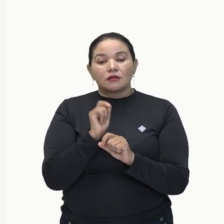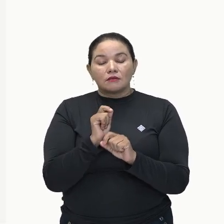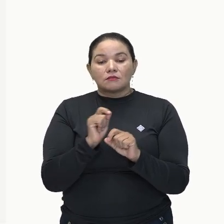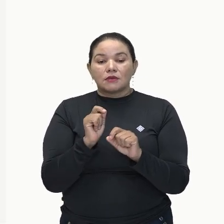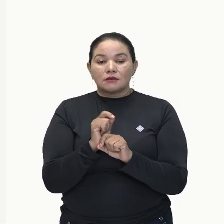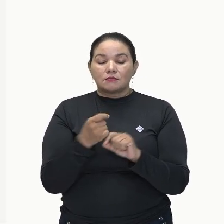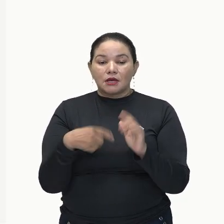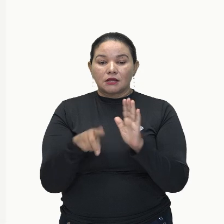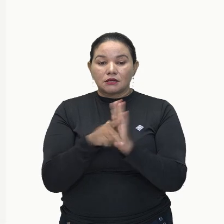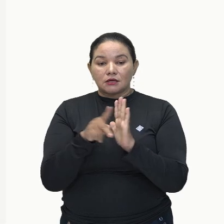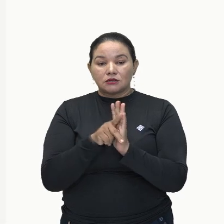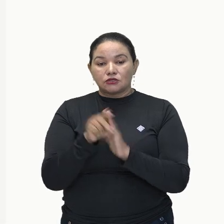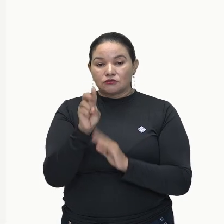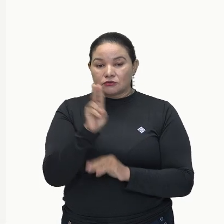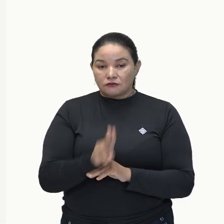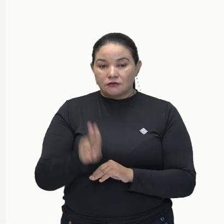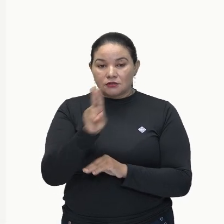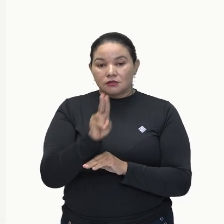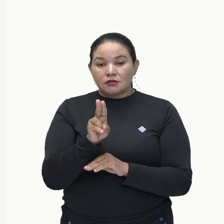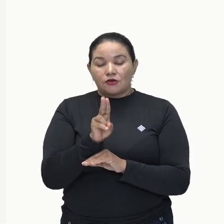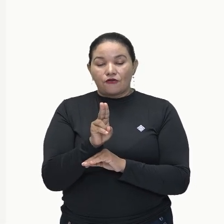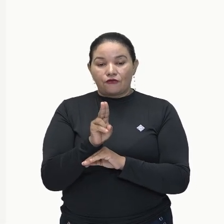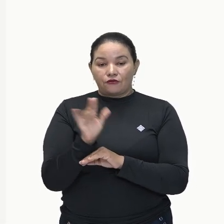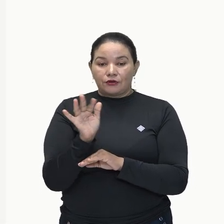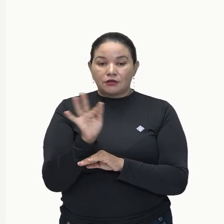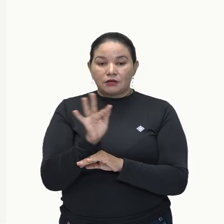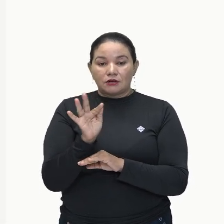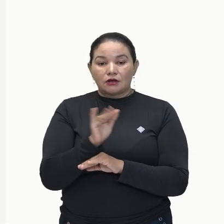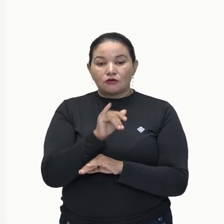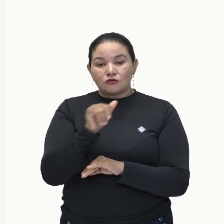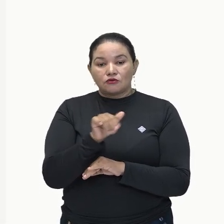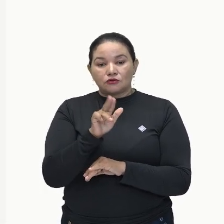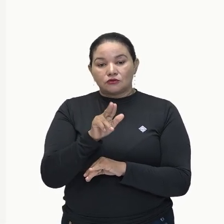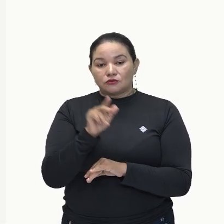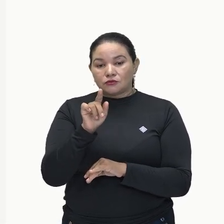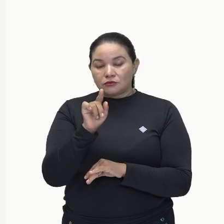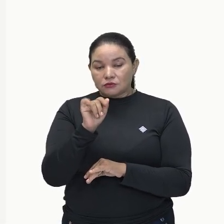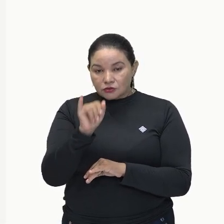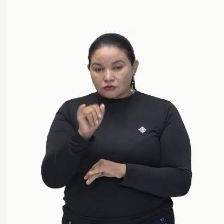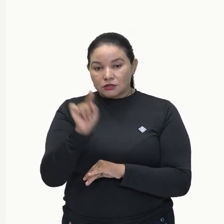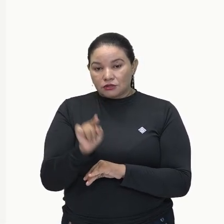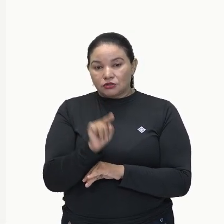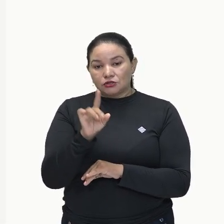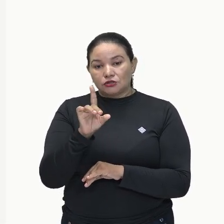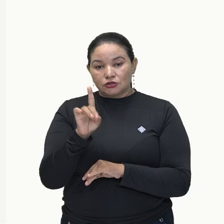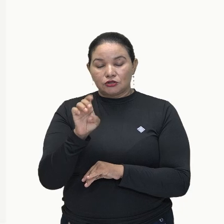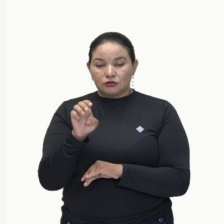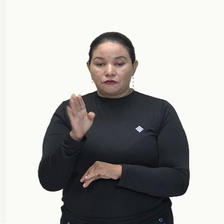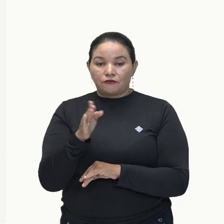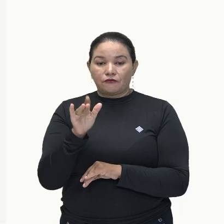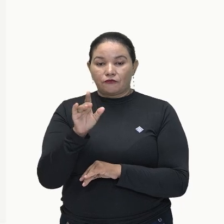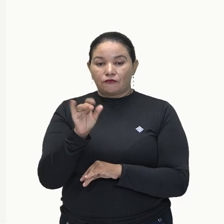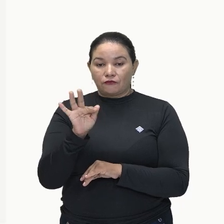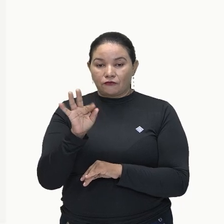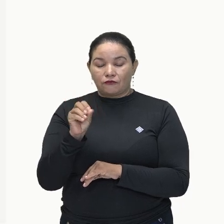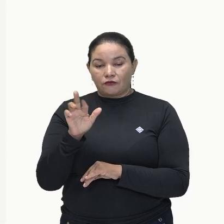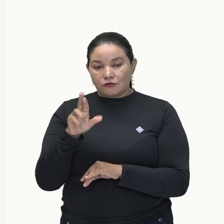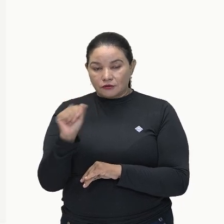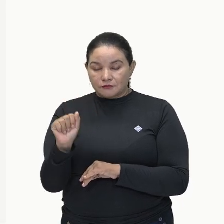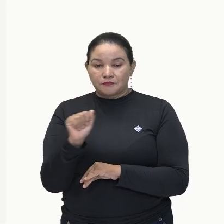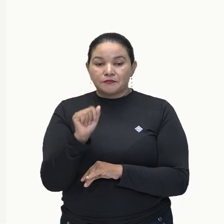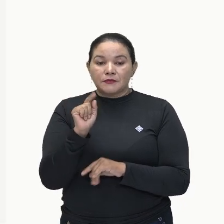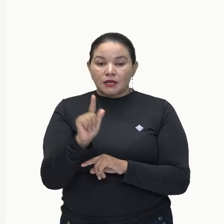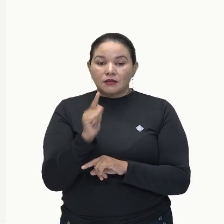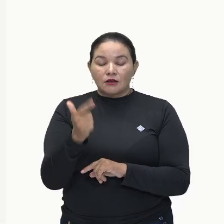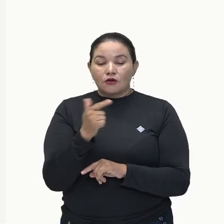Universidade Federal de Juiz de Fora. Então notem aí que a reportagem ele vai seguir